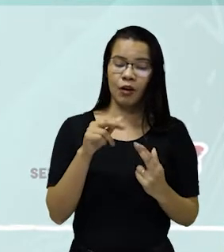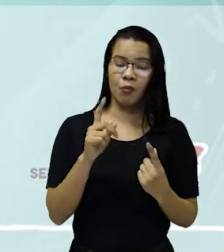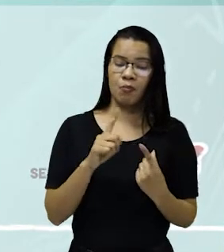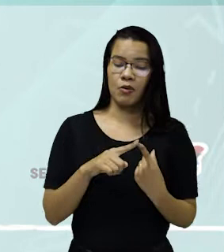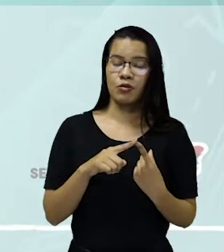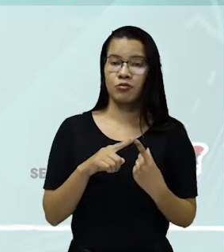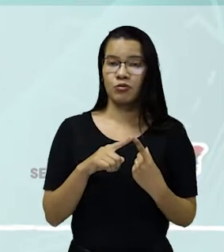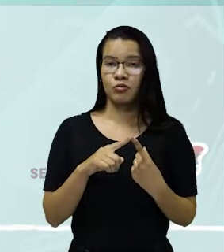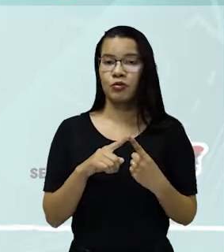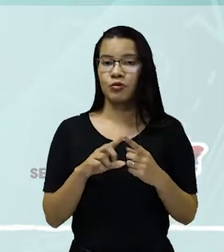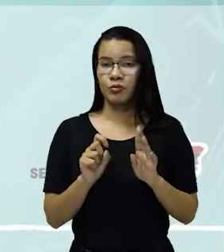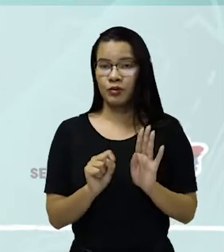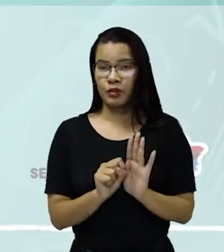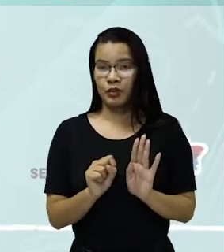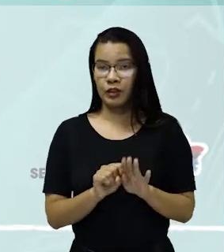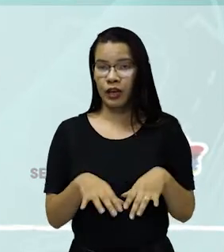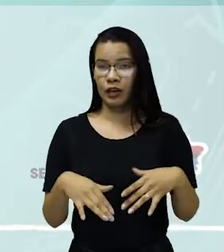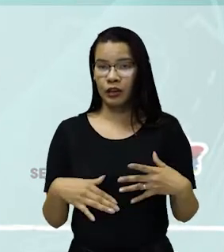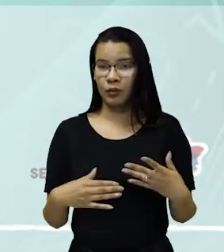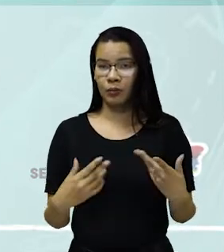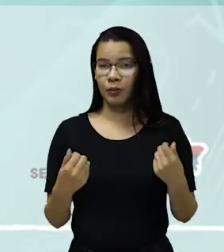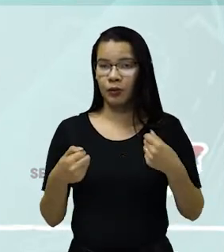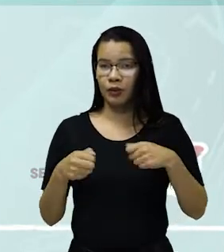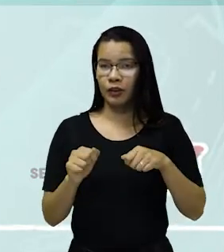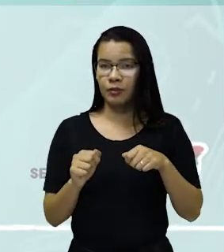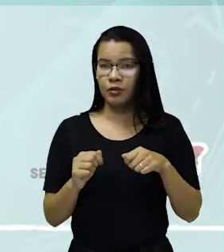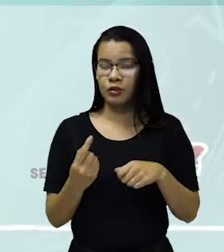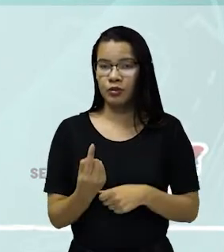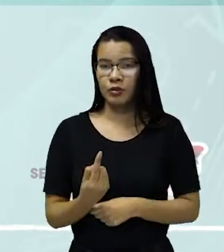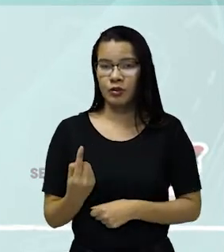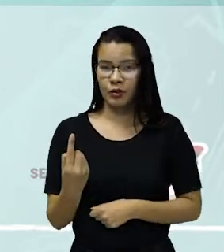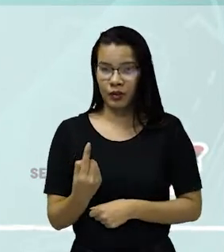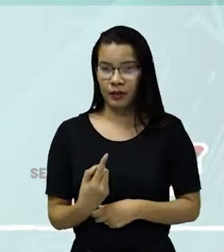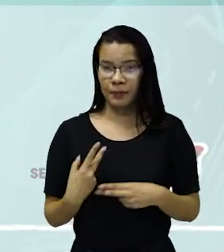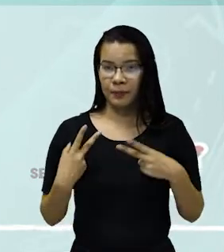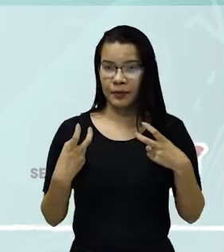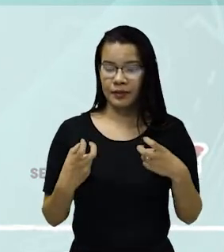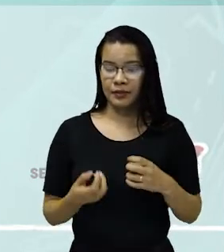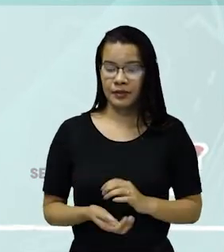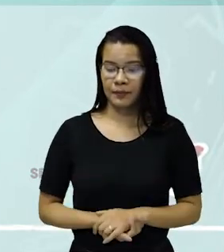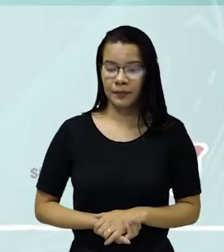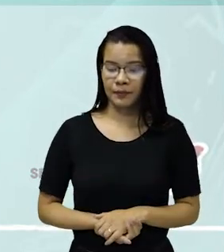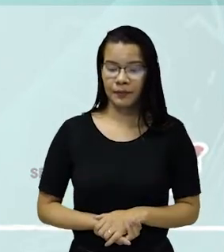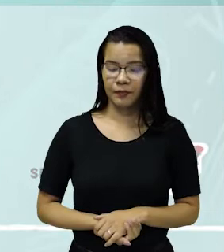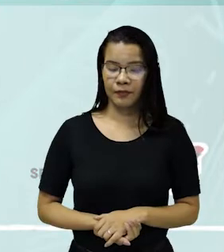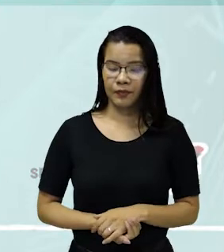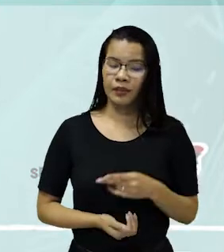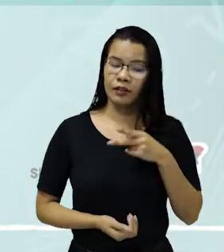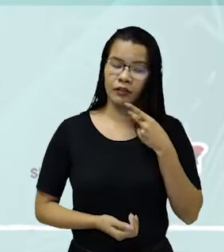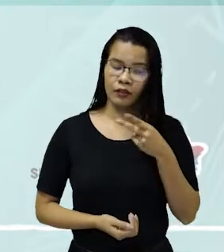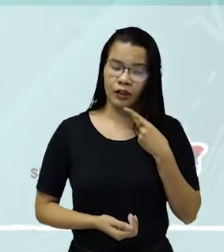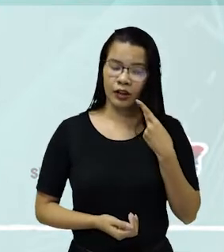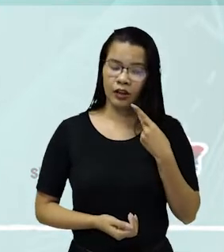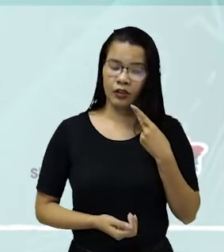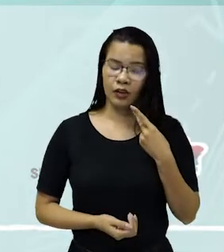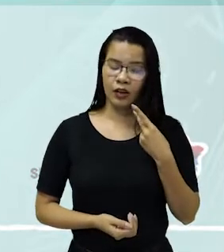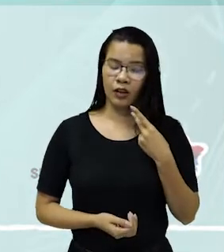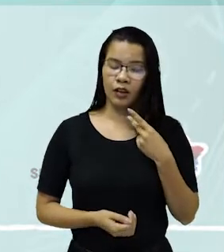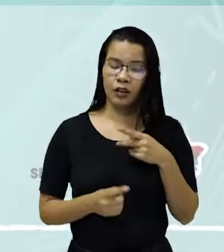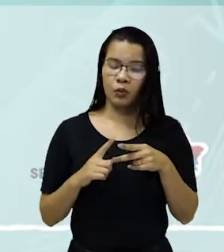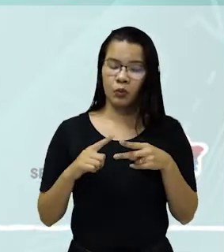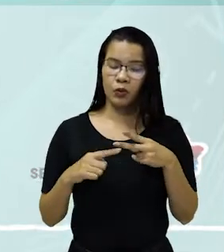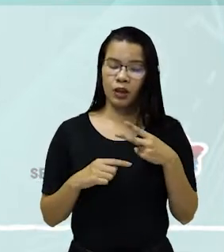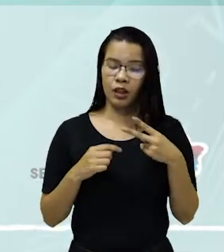mesmo substantivo. Aí podemos deixá-lo no singular. Olha só. Falo as línguas inglesa